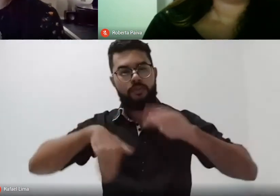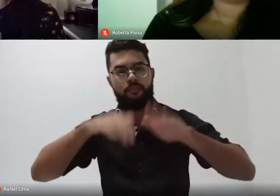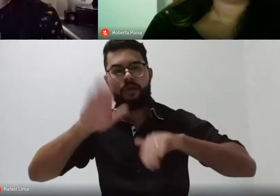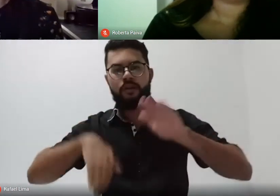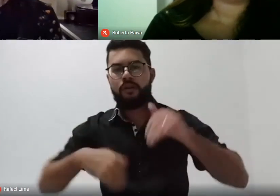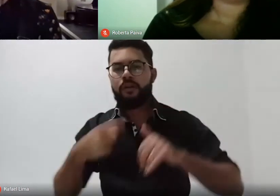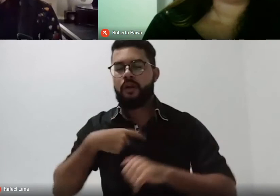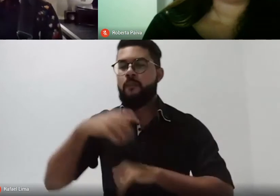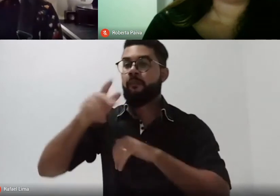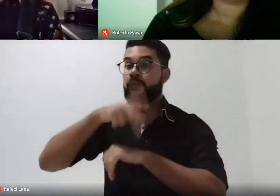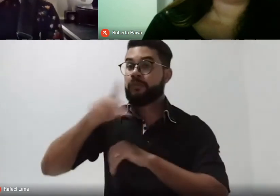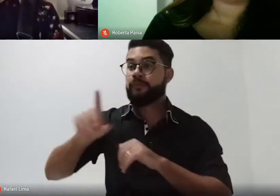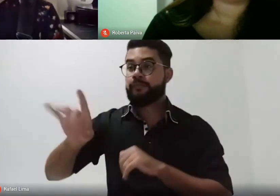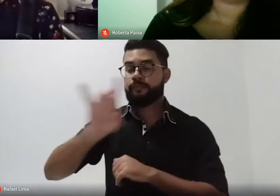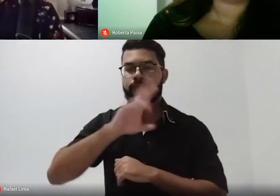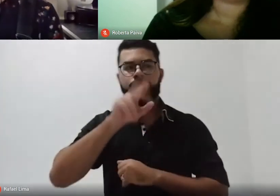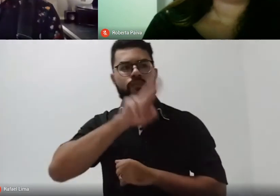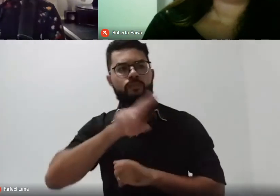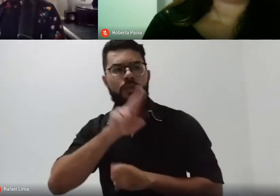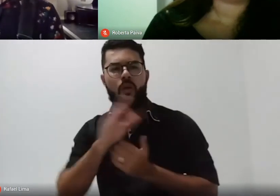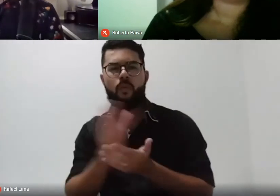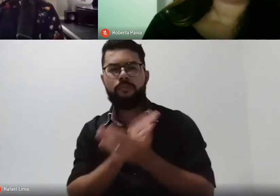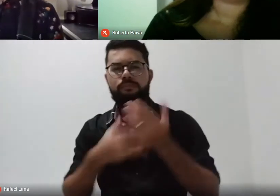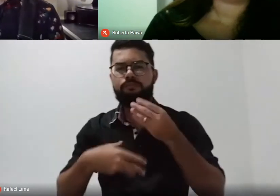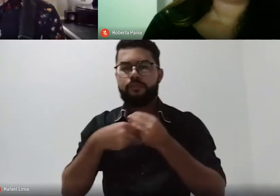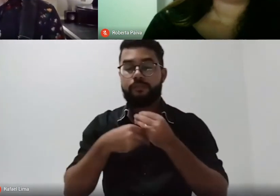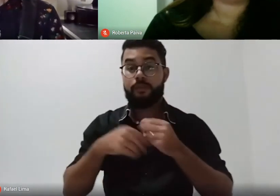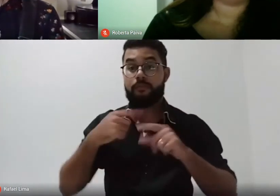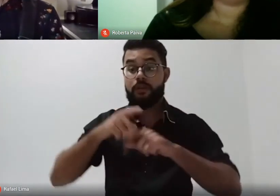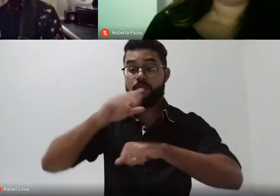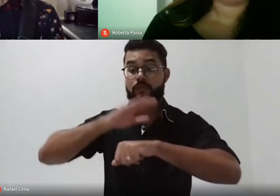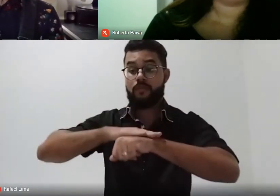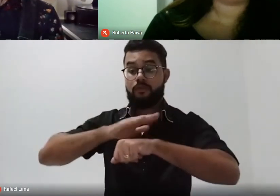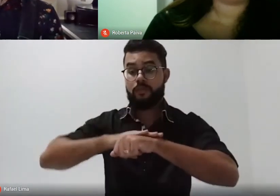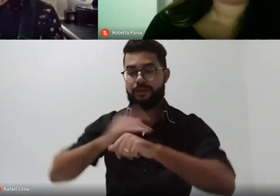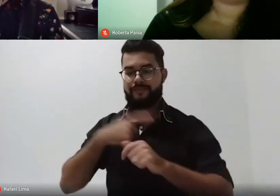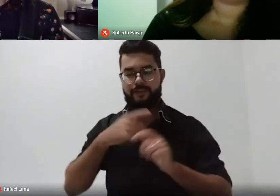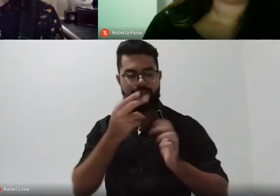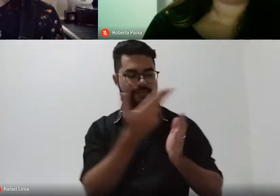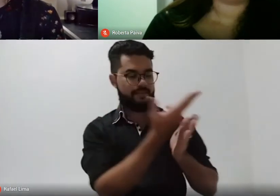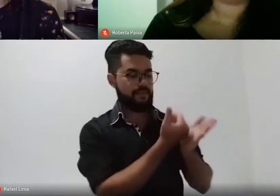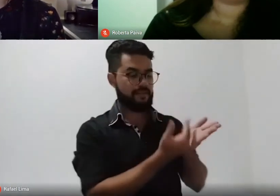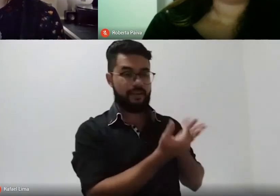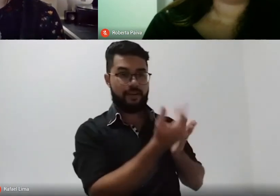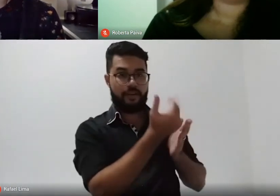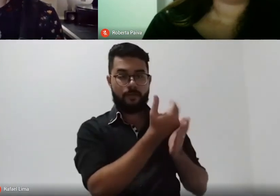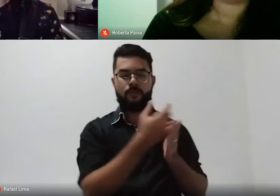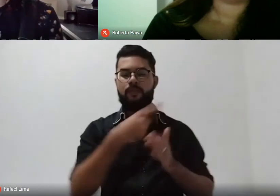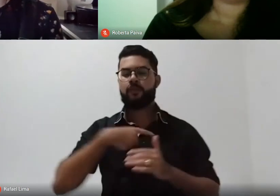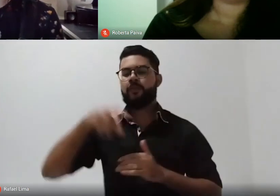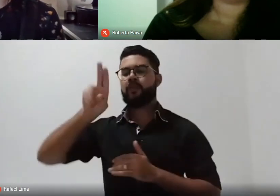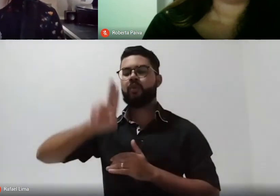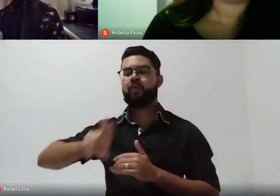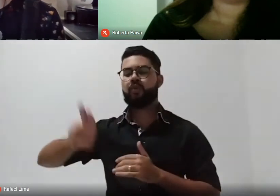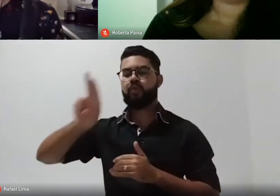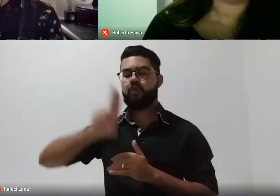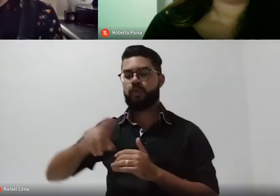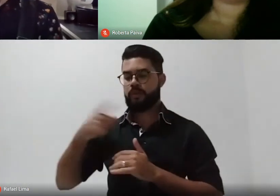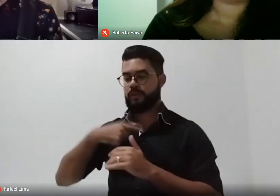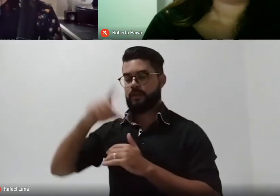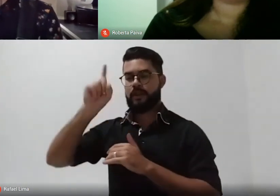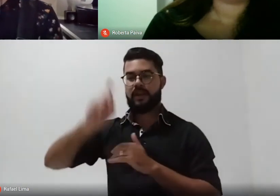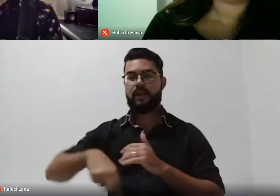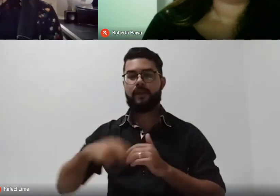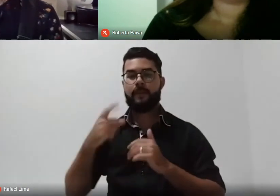instrumento, desenho, mas no momento de construções geométricas, a gente já utiliza a ferramenta de